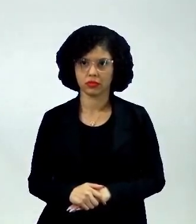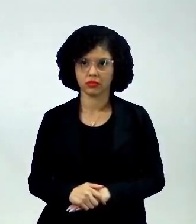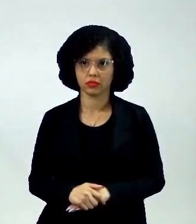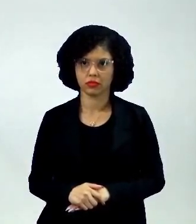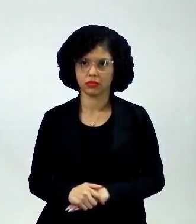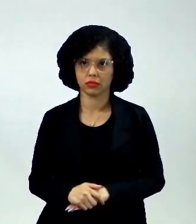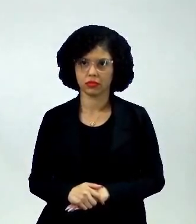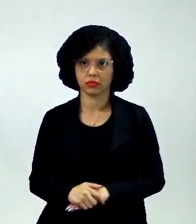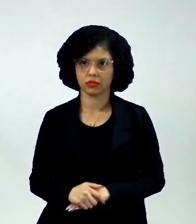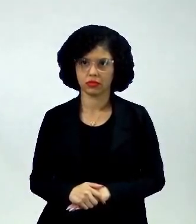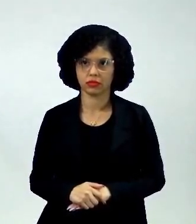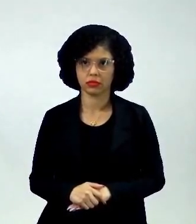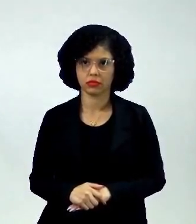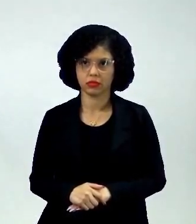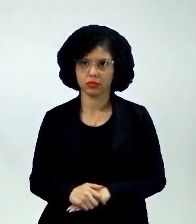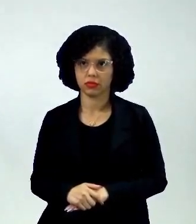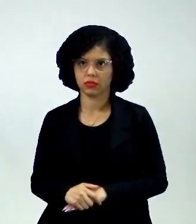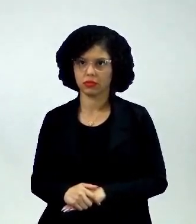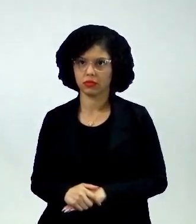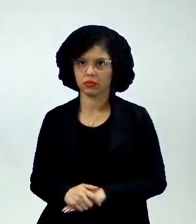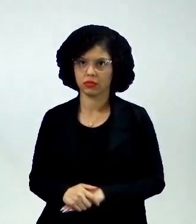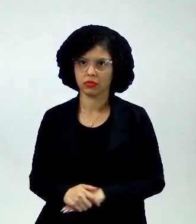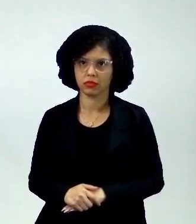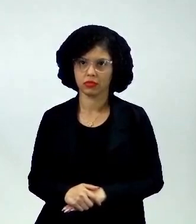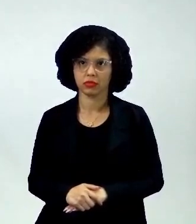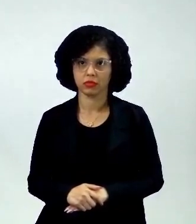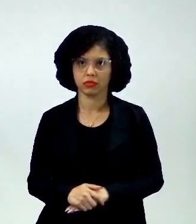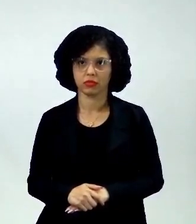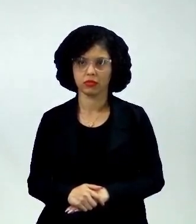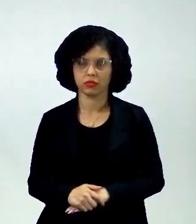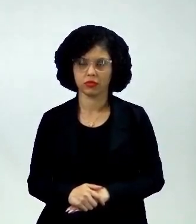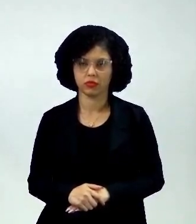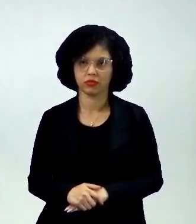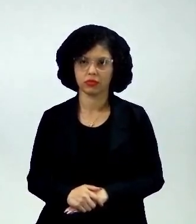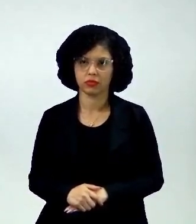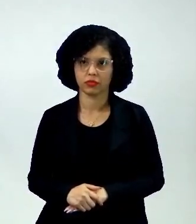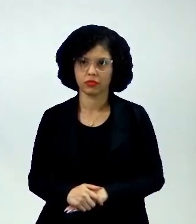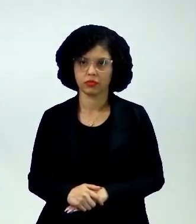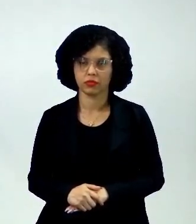2, 3. Aí aqui eu vou ter mais um.